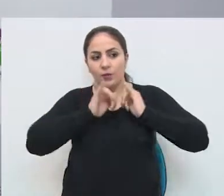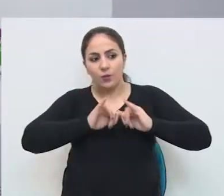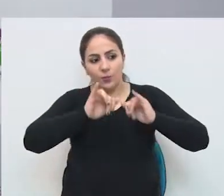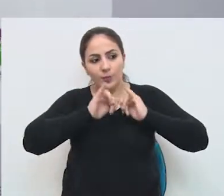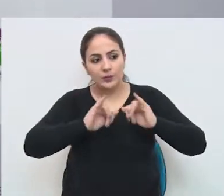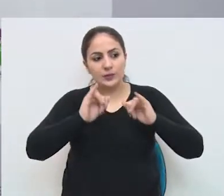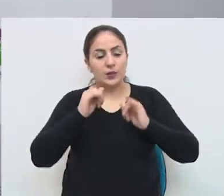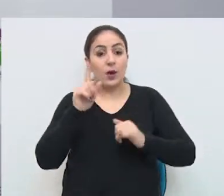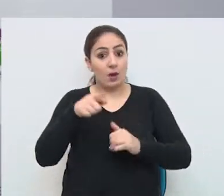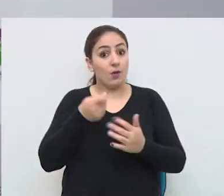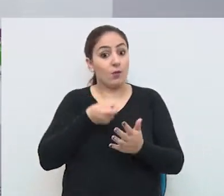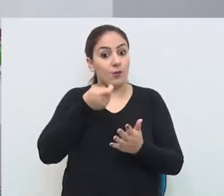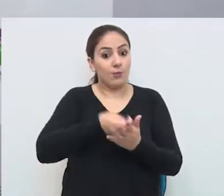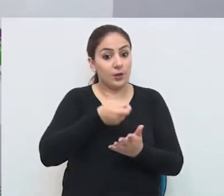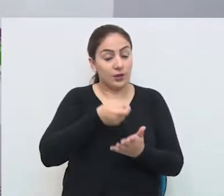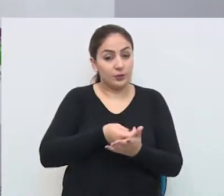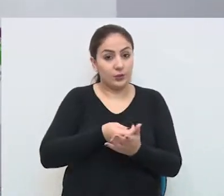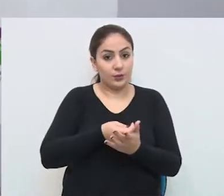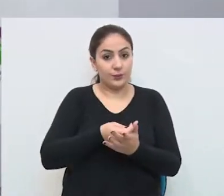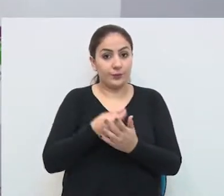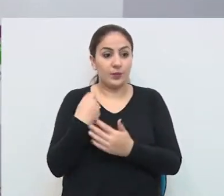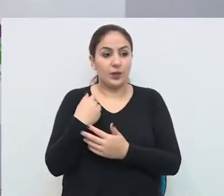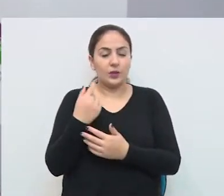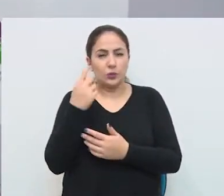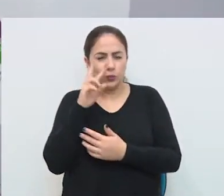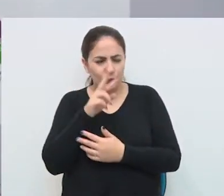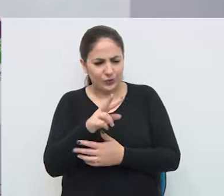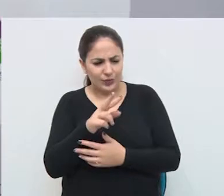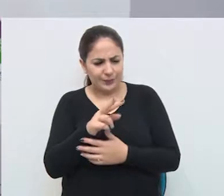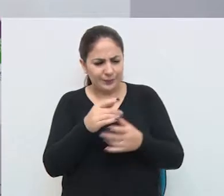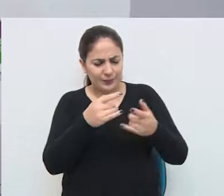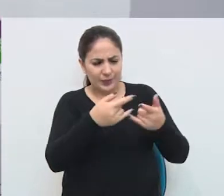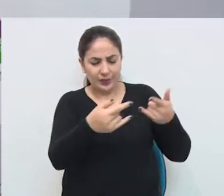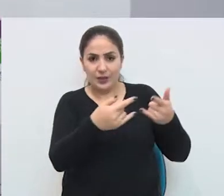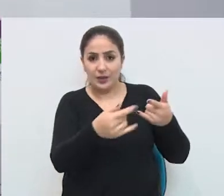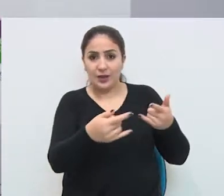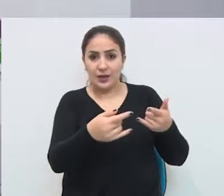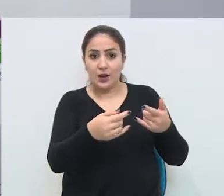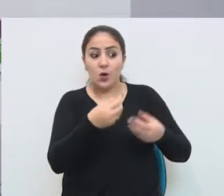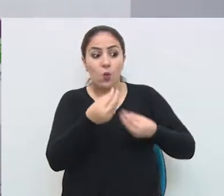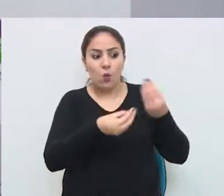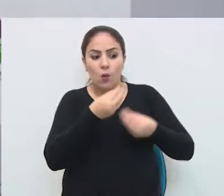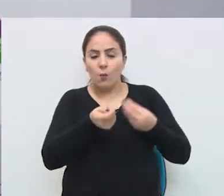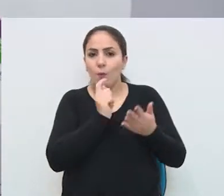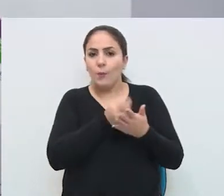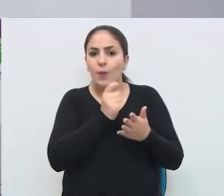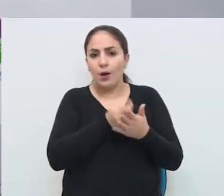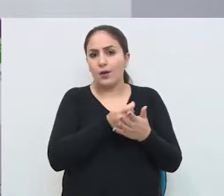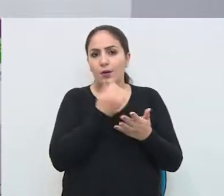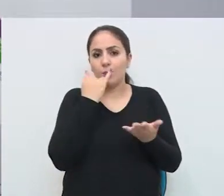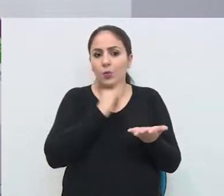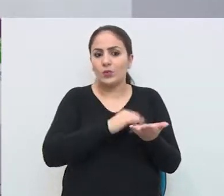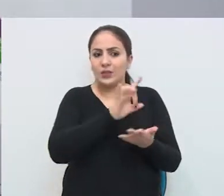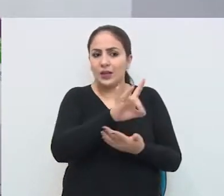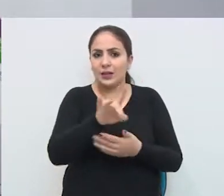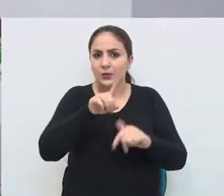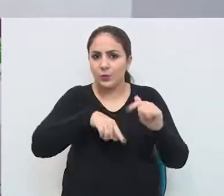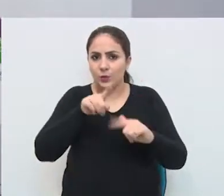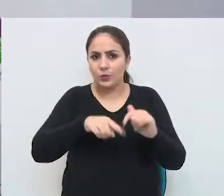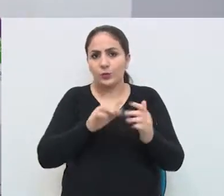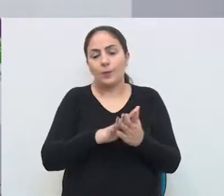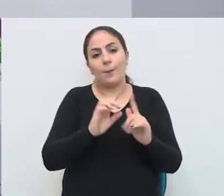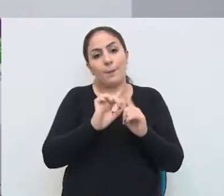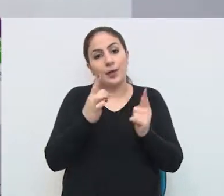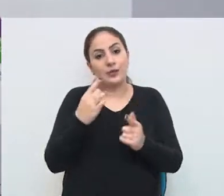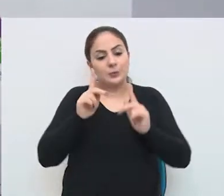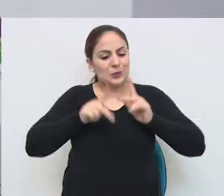acesso à informação, onde é obrigatório, né, nas notas fiscais vir discriminado quanto você paga de imposto em cada produto. Só que a gente sabe